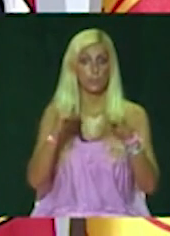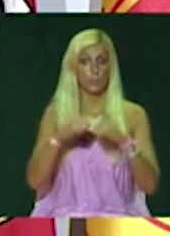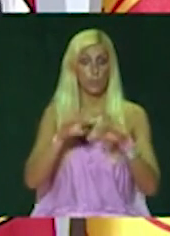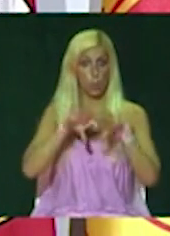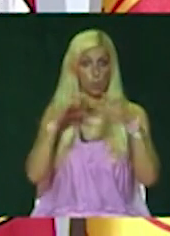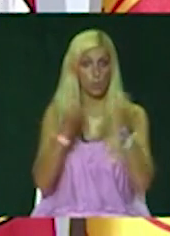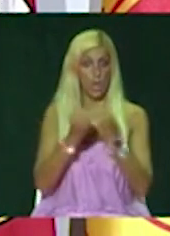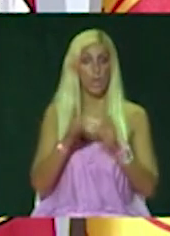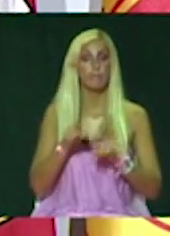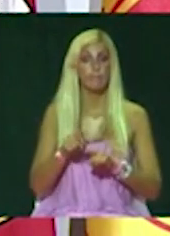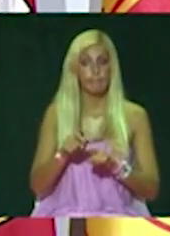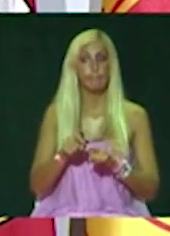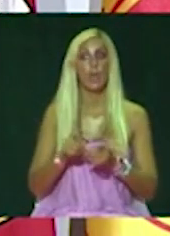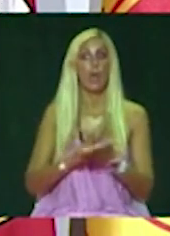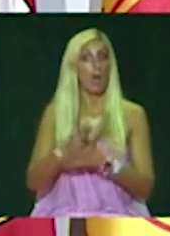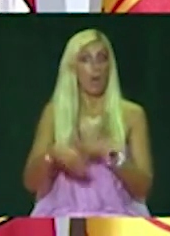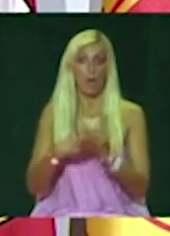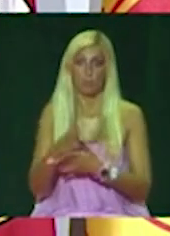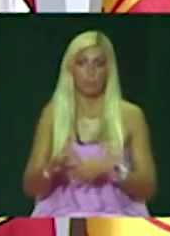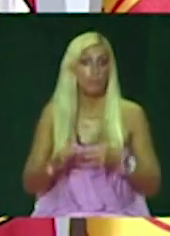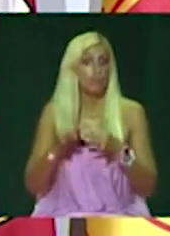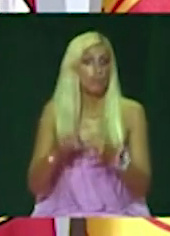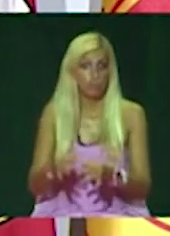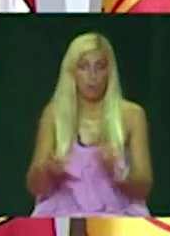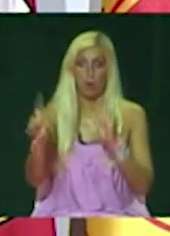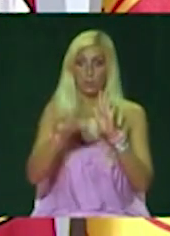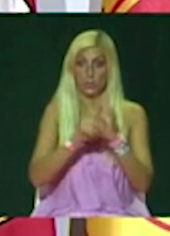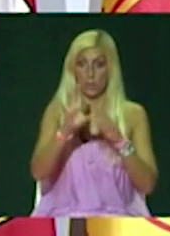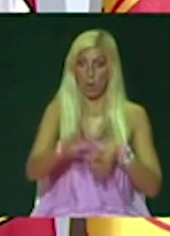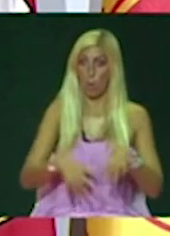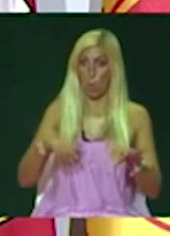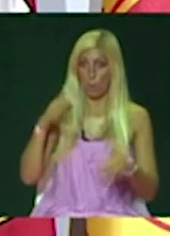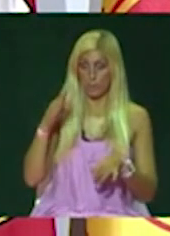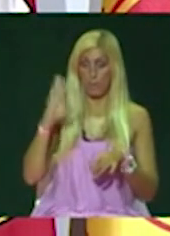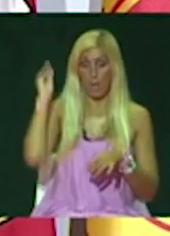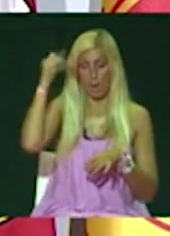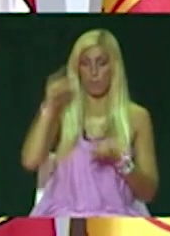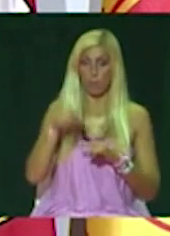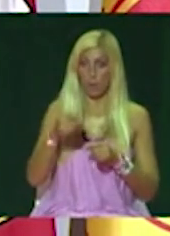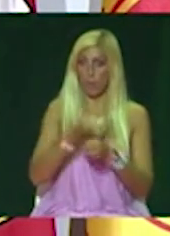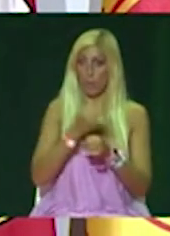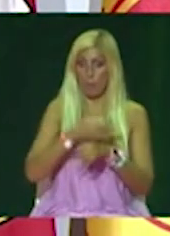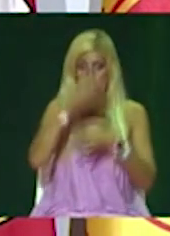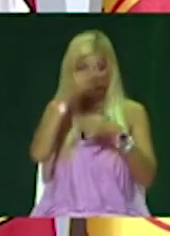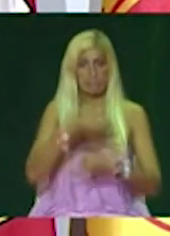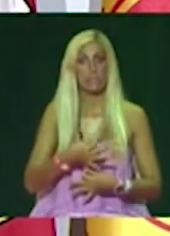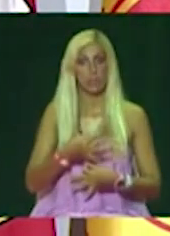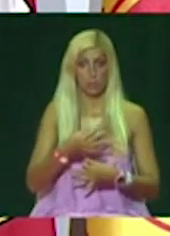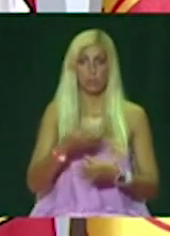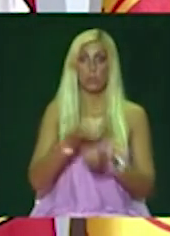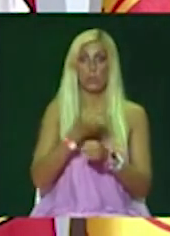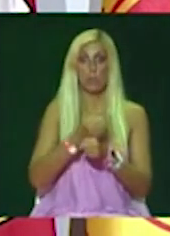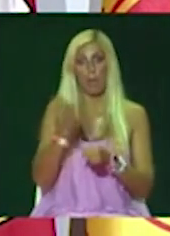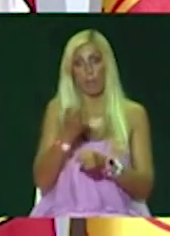social e avançaremos com legislação na Assembleia da República para o trabalho digno e o trabalho com